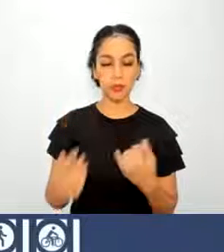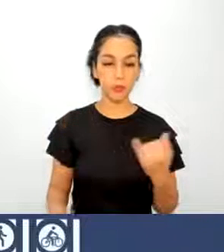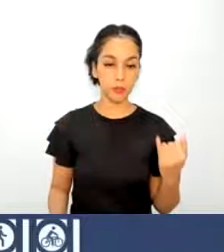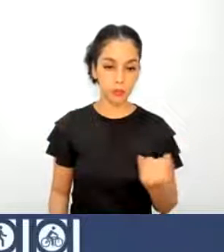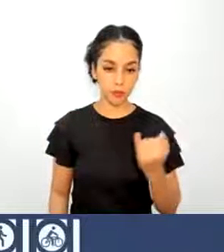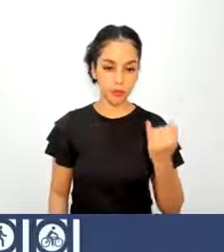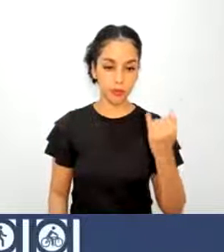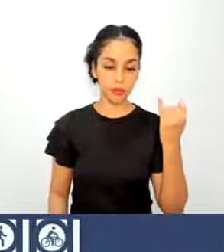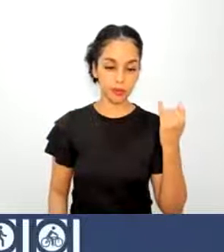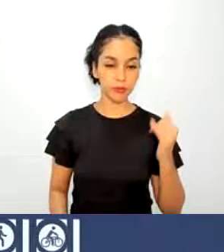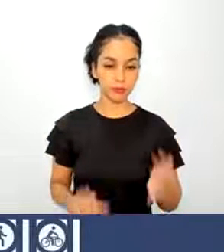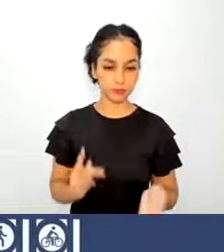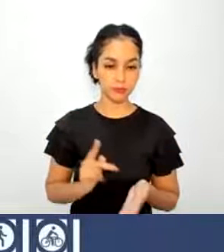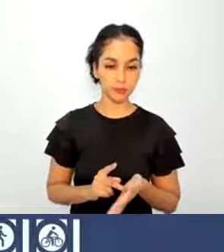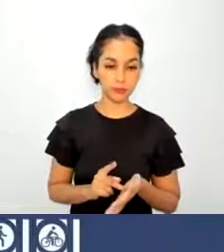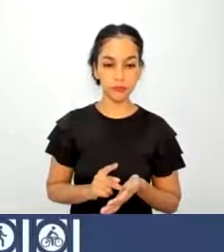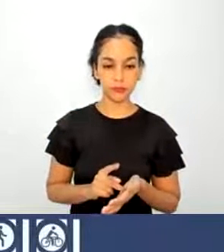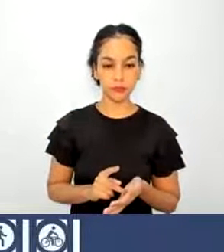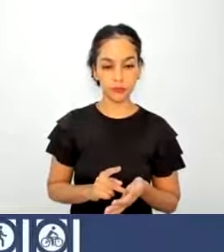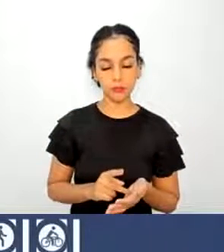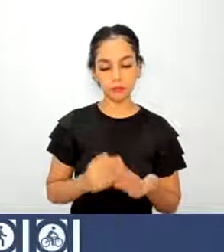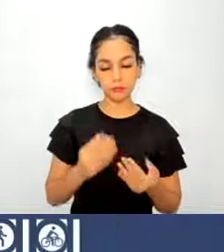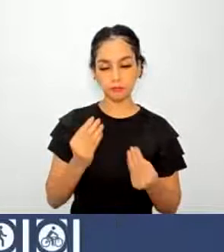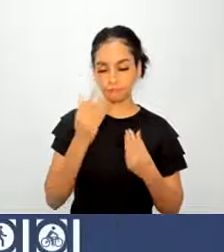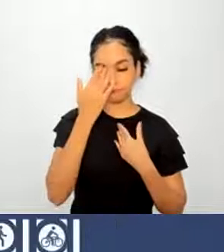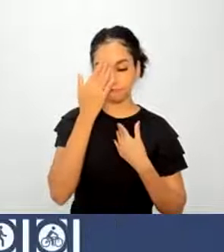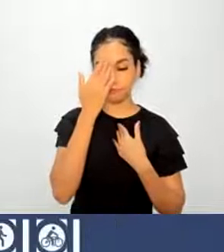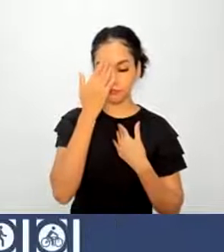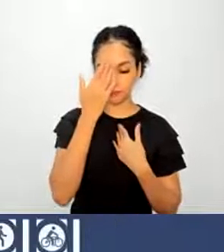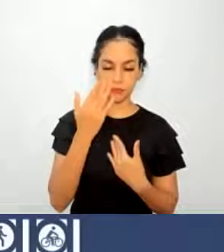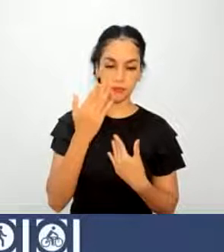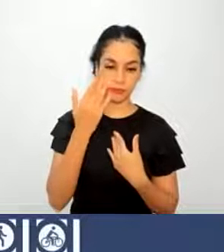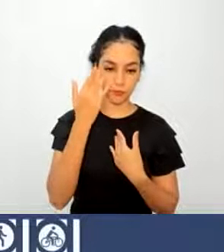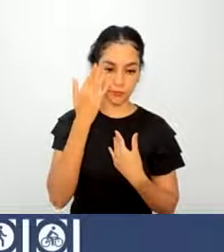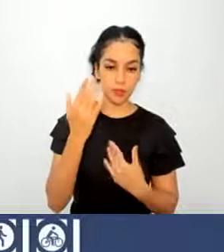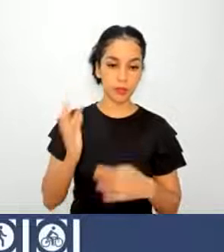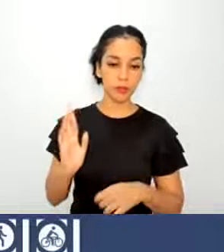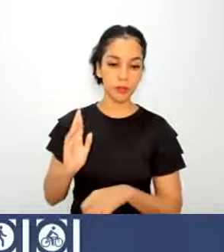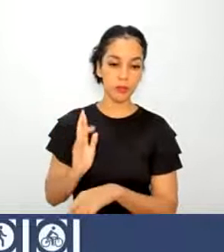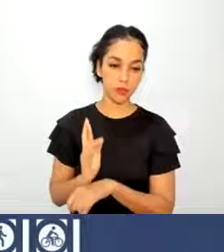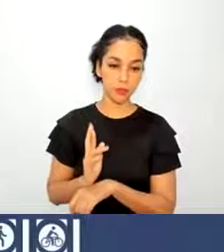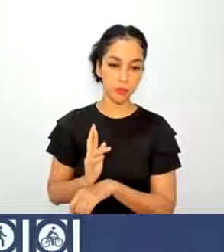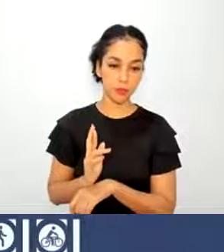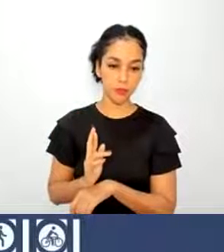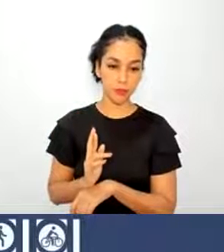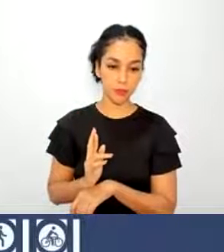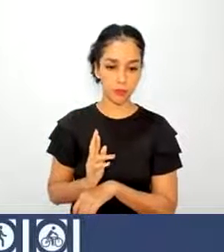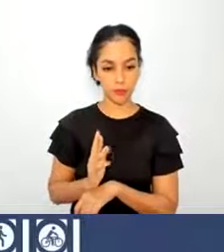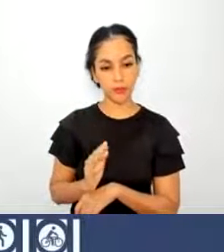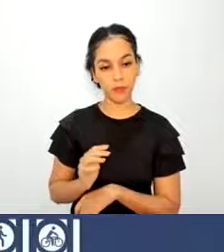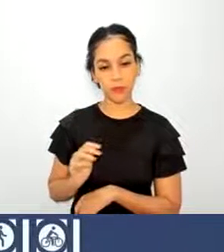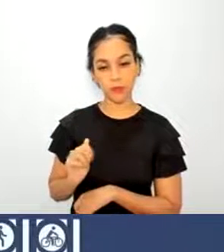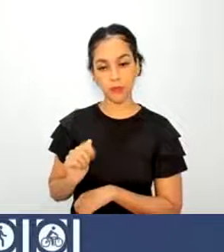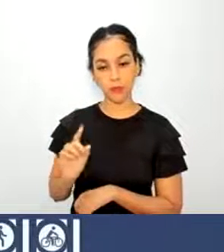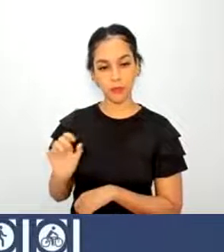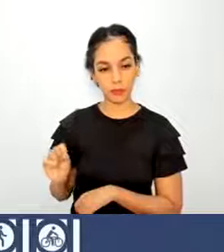importante mesmo, André. Muito, muito grata. Eu agradeço em nome desde as instituições